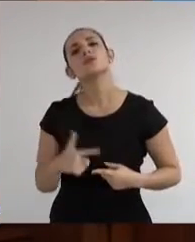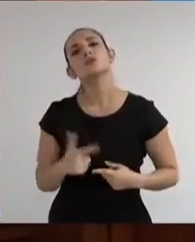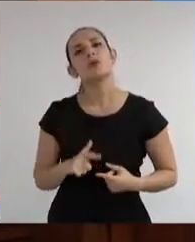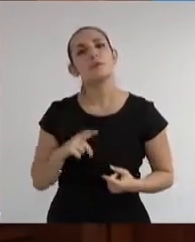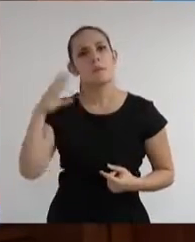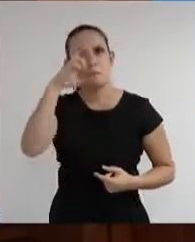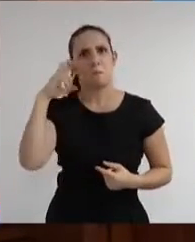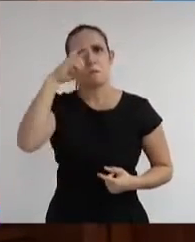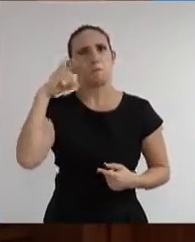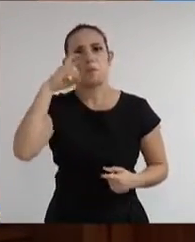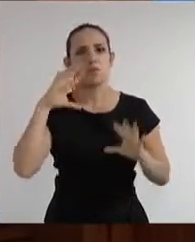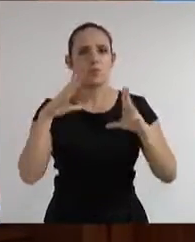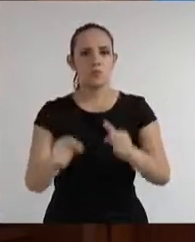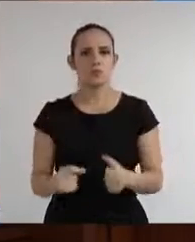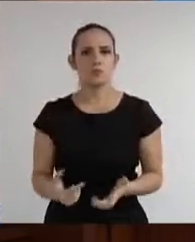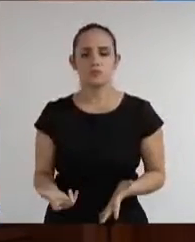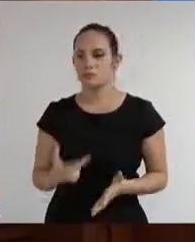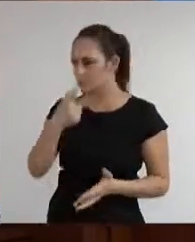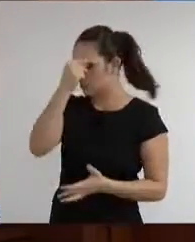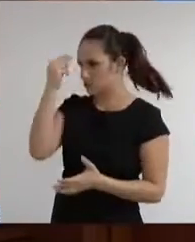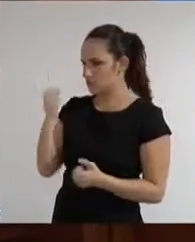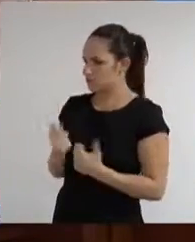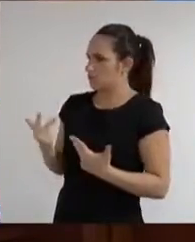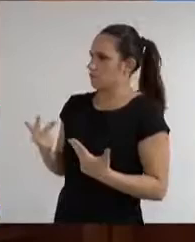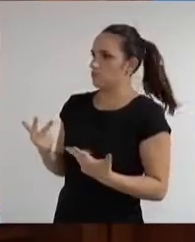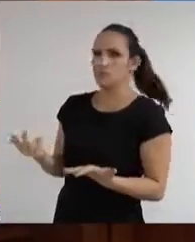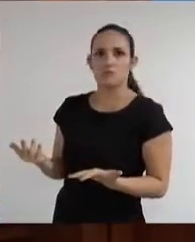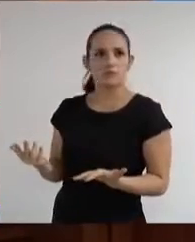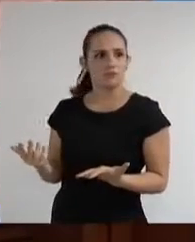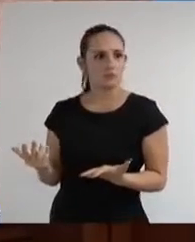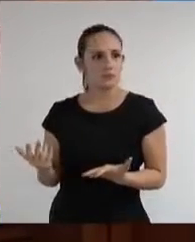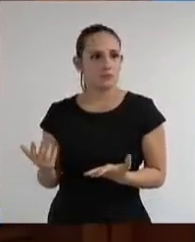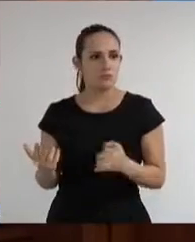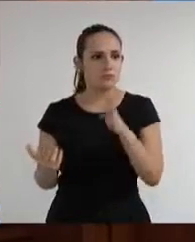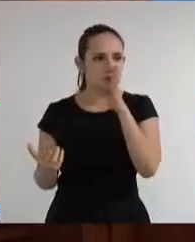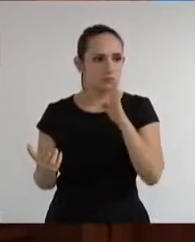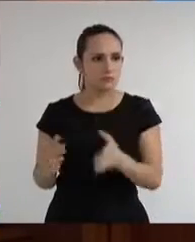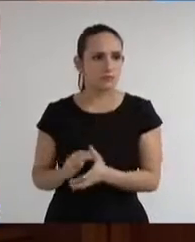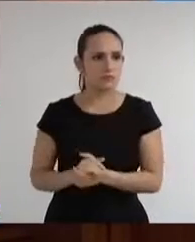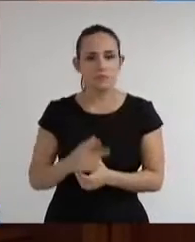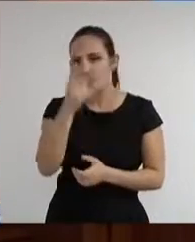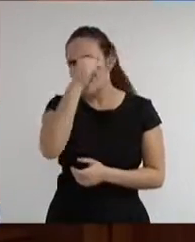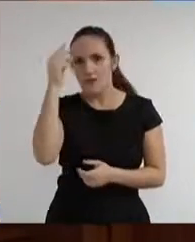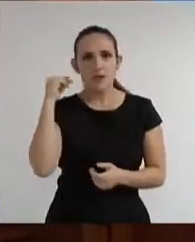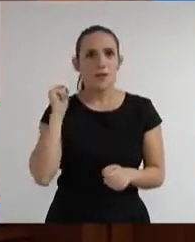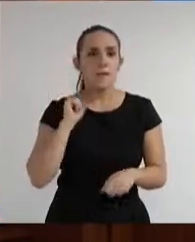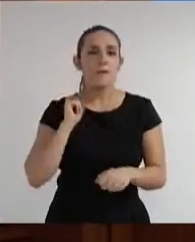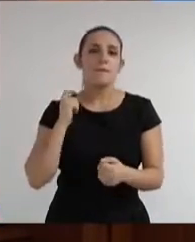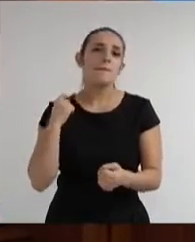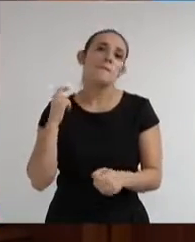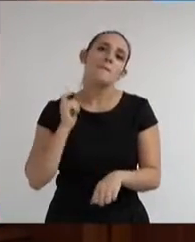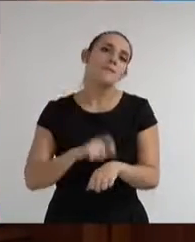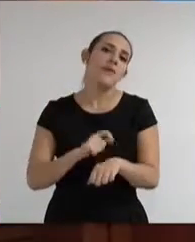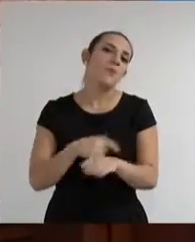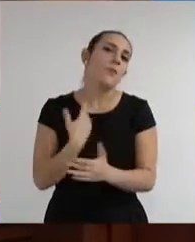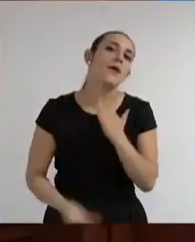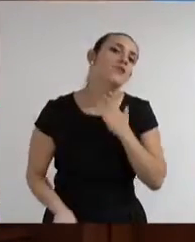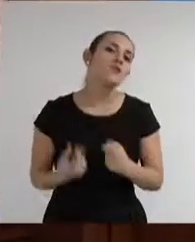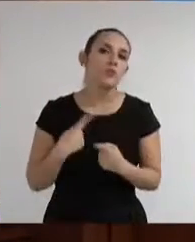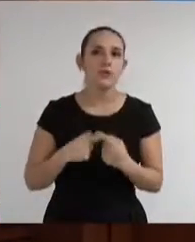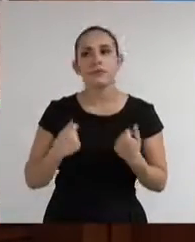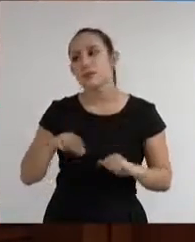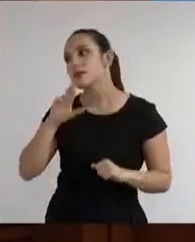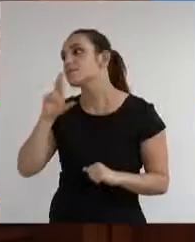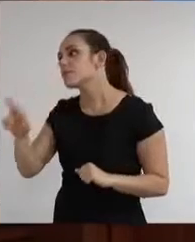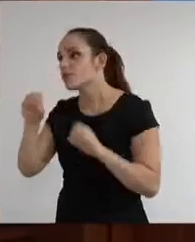aquilo lá, que hoje os alcaides estão passando o tempo respondendo ofício do Ministério Público ou se